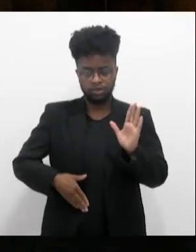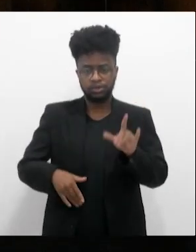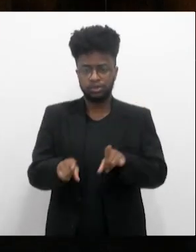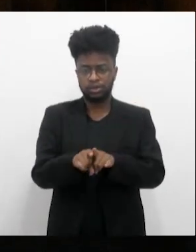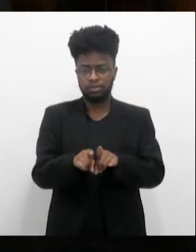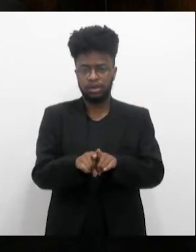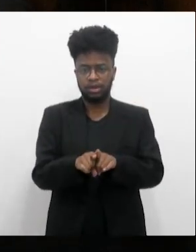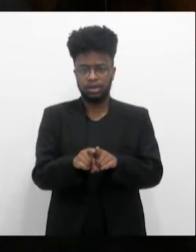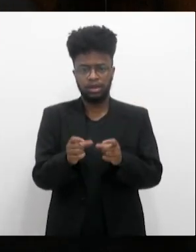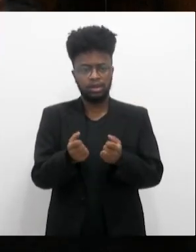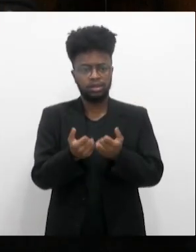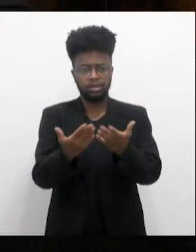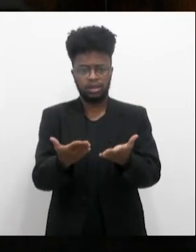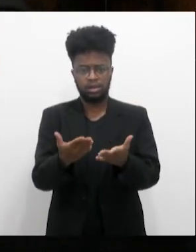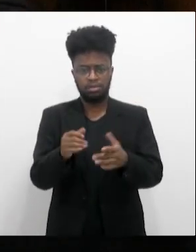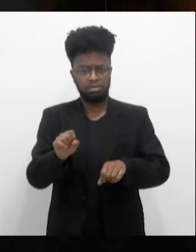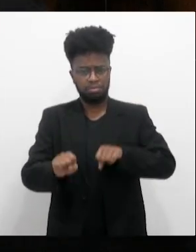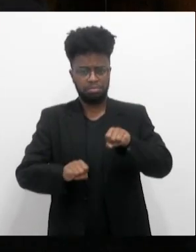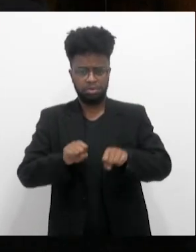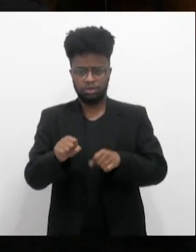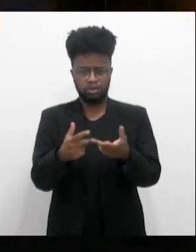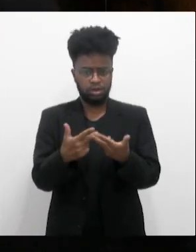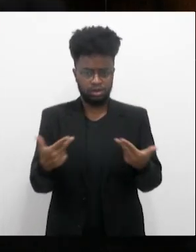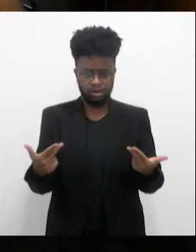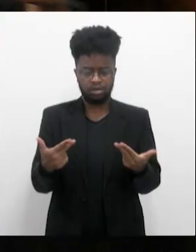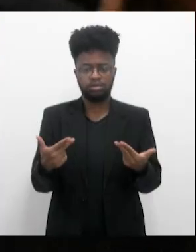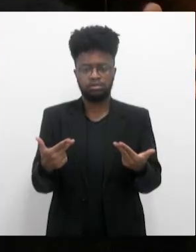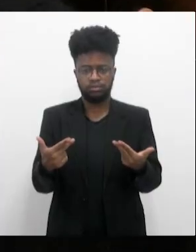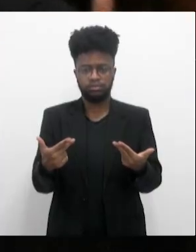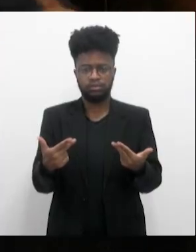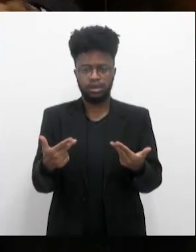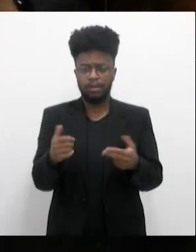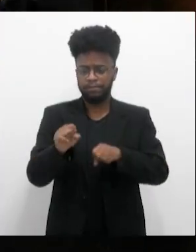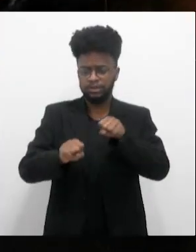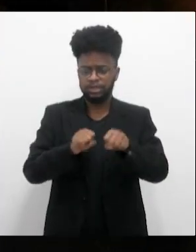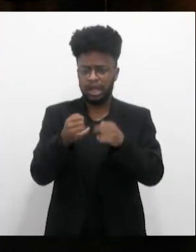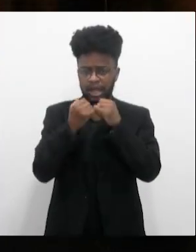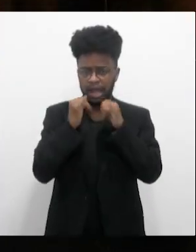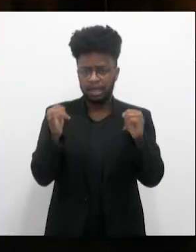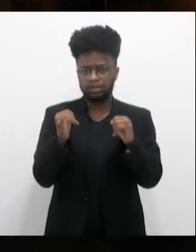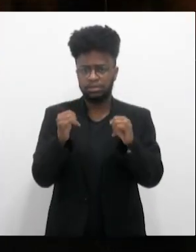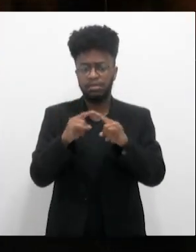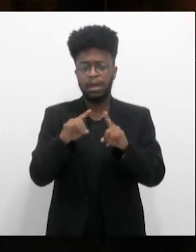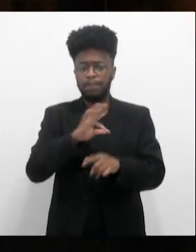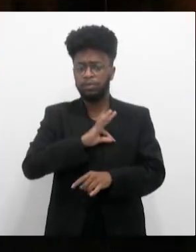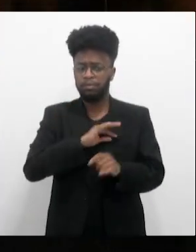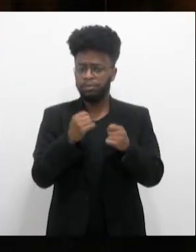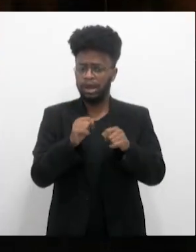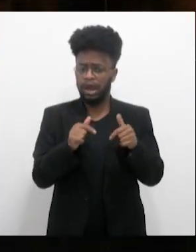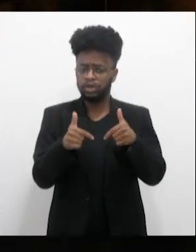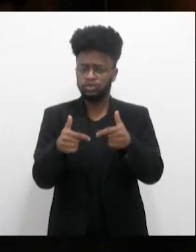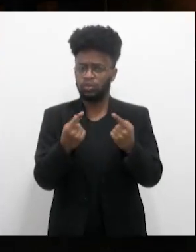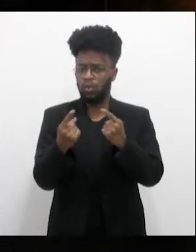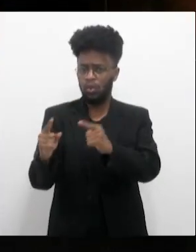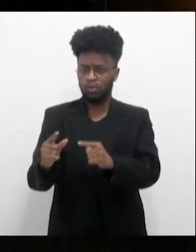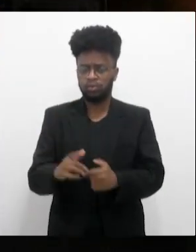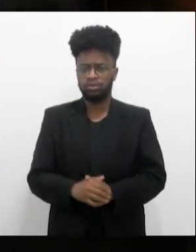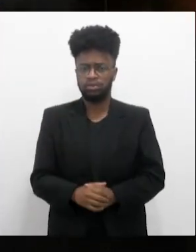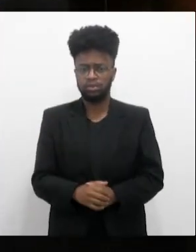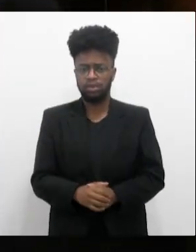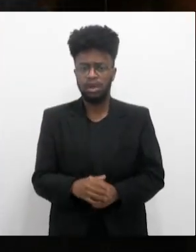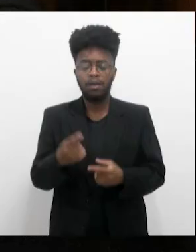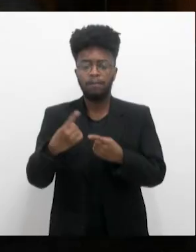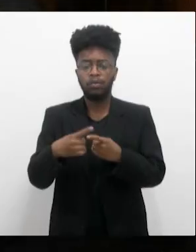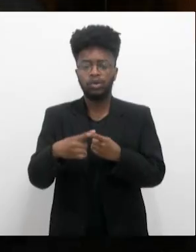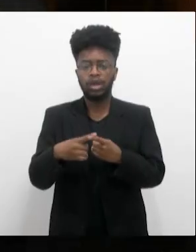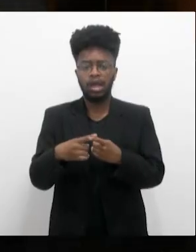até quadriciclos, bicicletas elétricas. A polícia tem que combater isso. Isso é aliciar